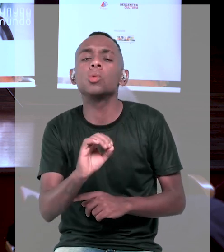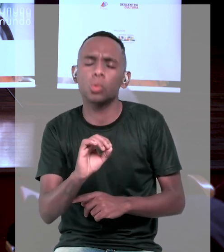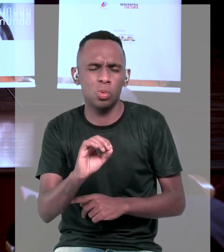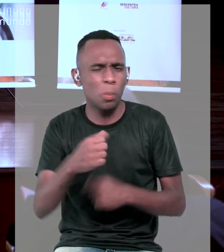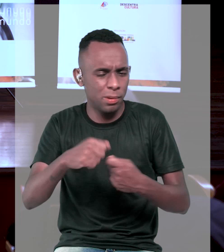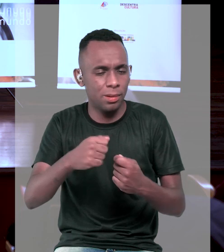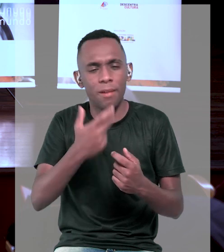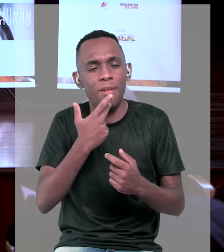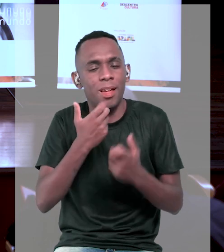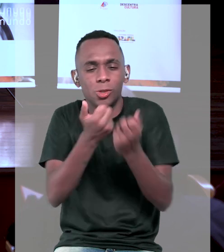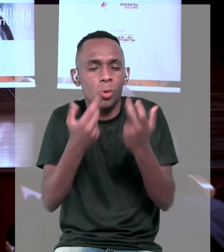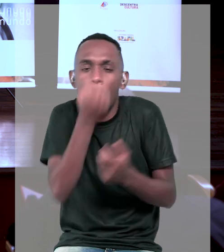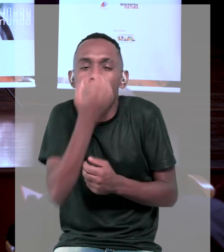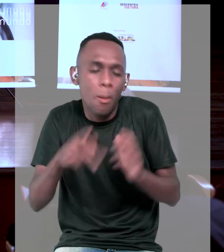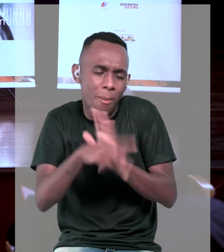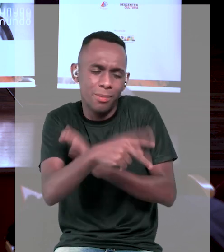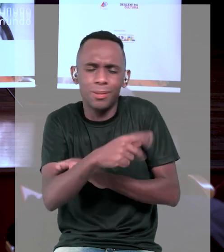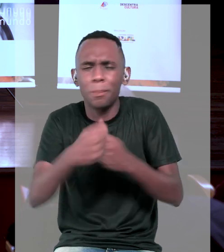vocês.